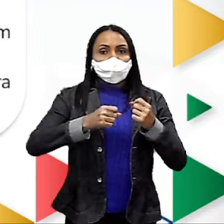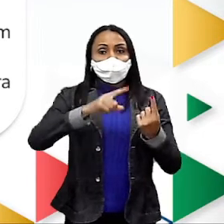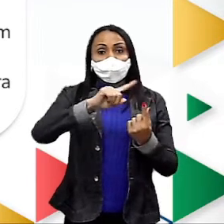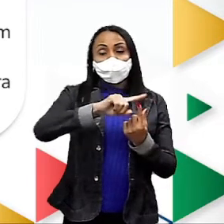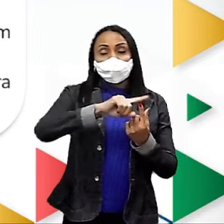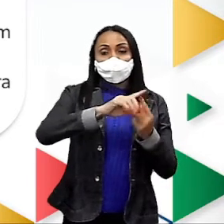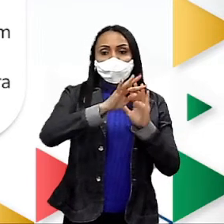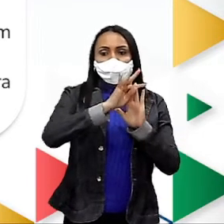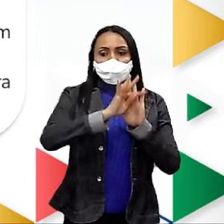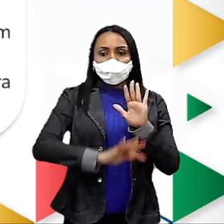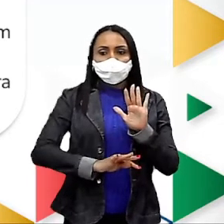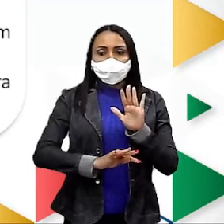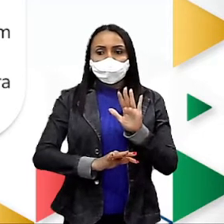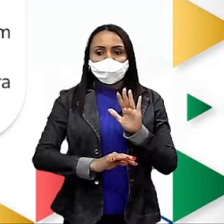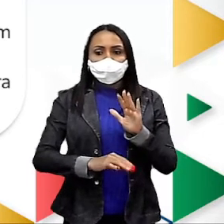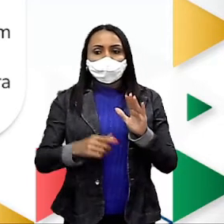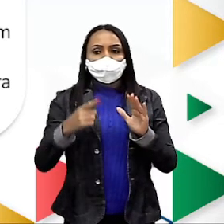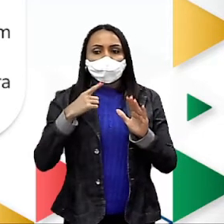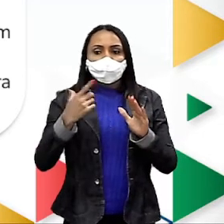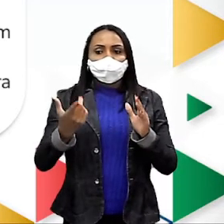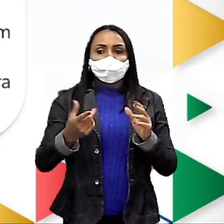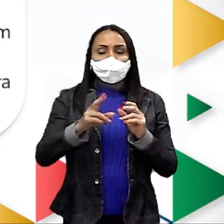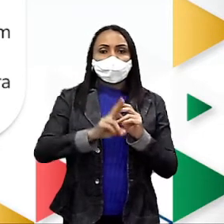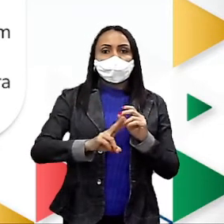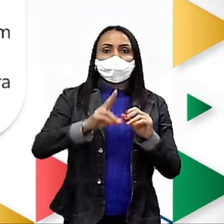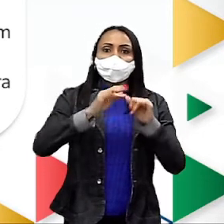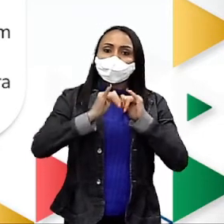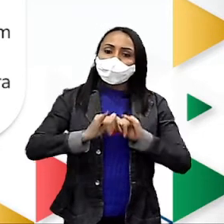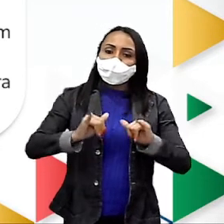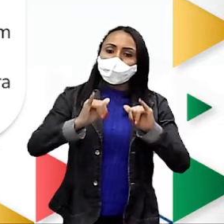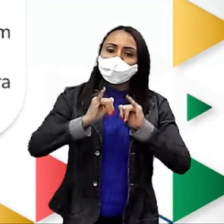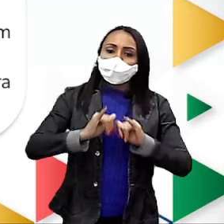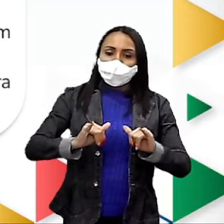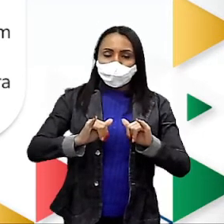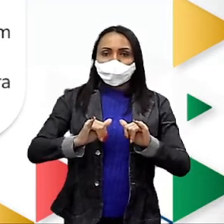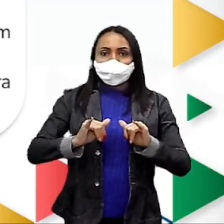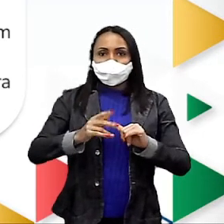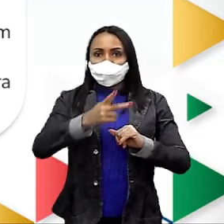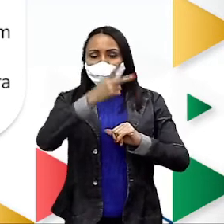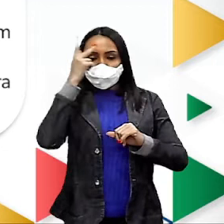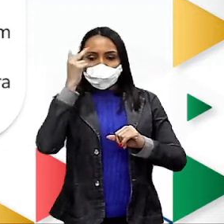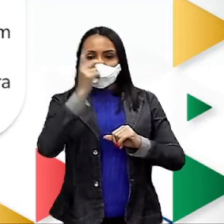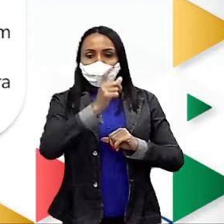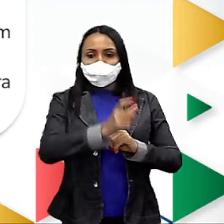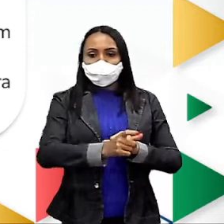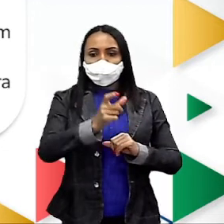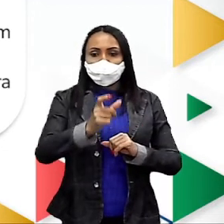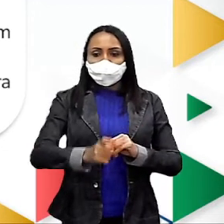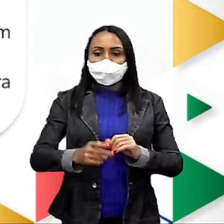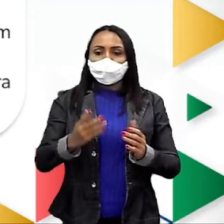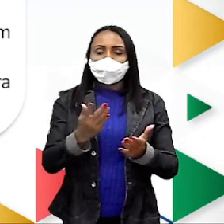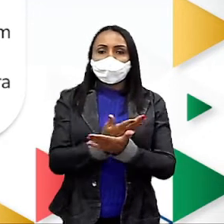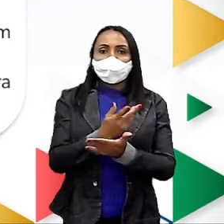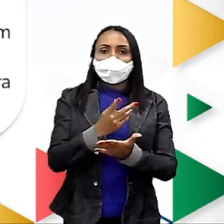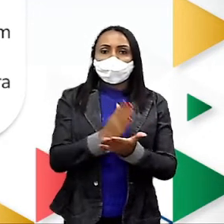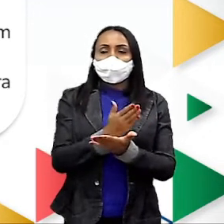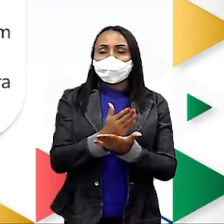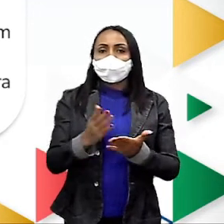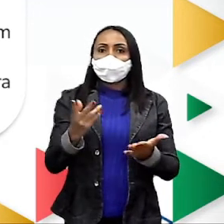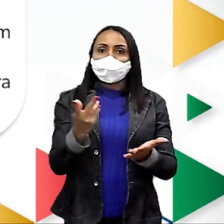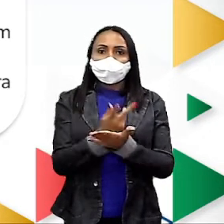tipo de texto que tem a utilidade de informar as pessoas sobre algum